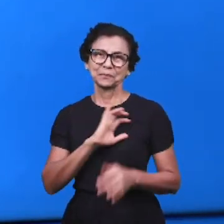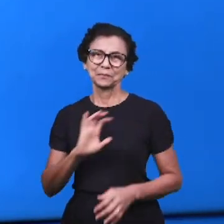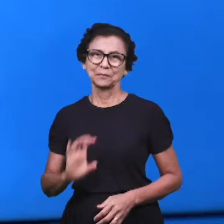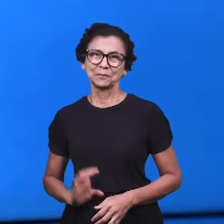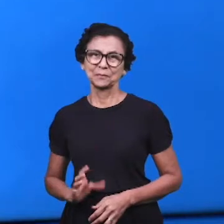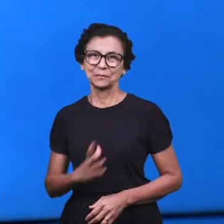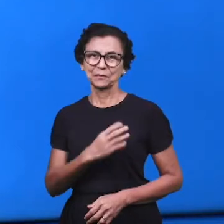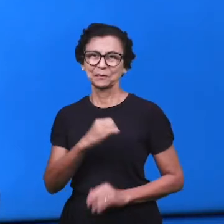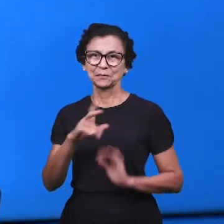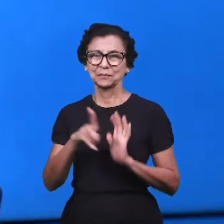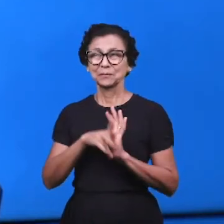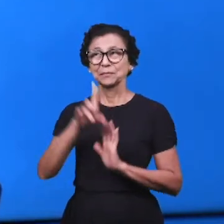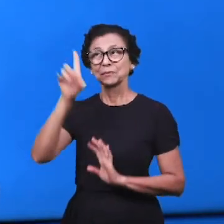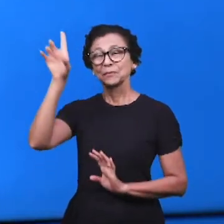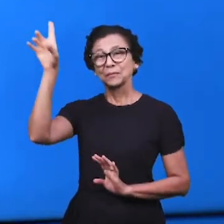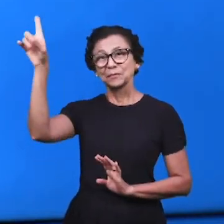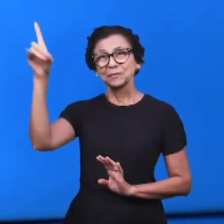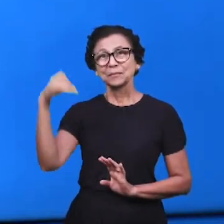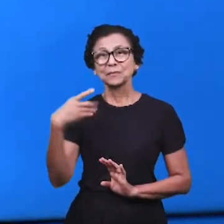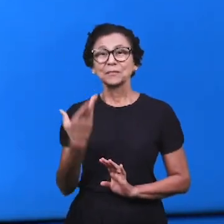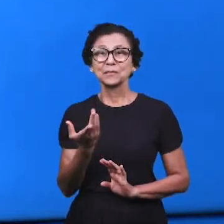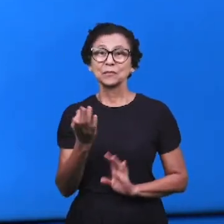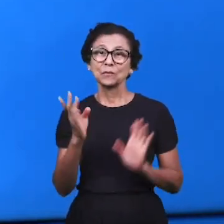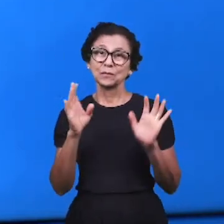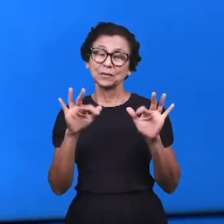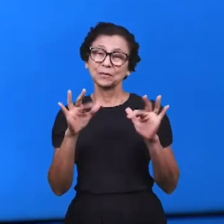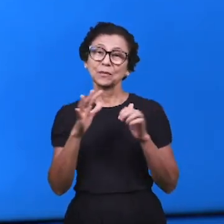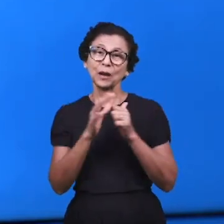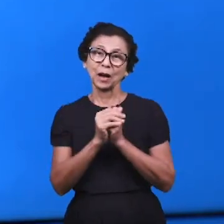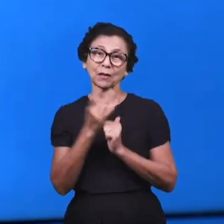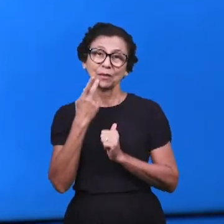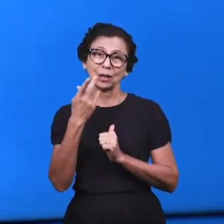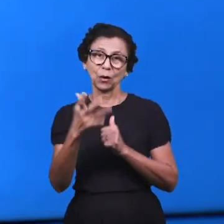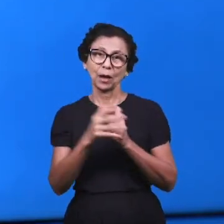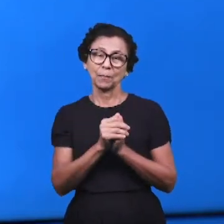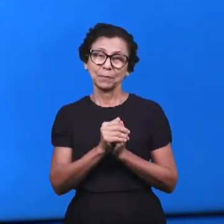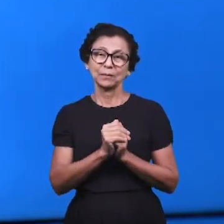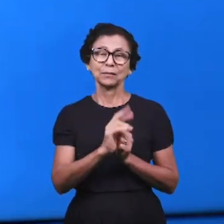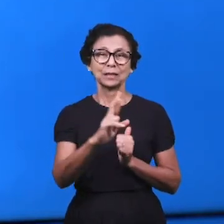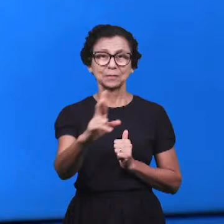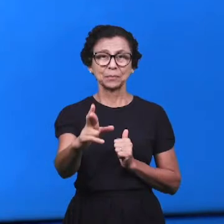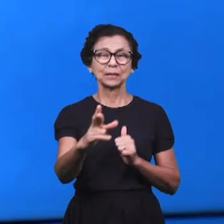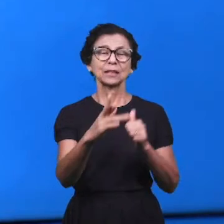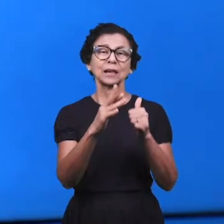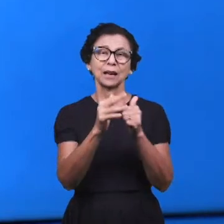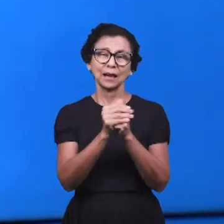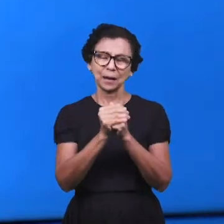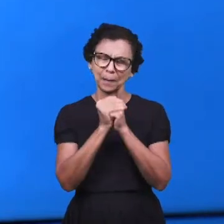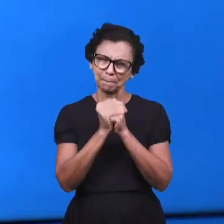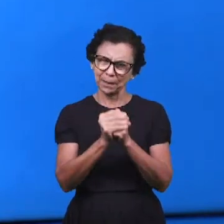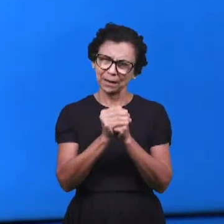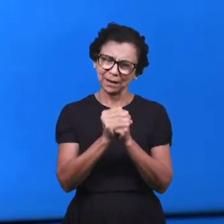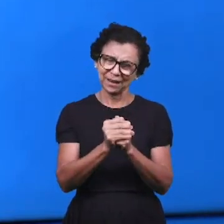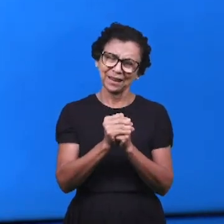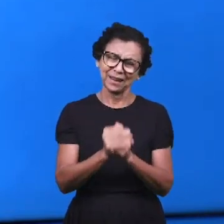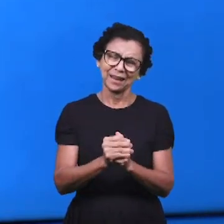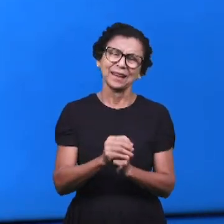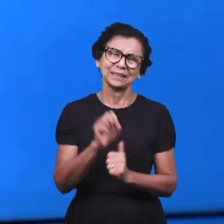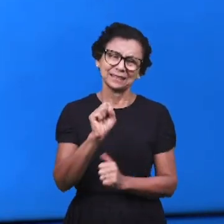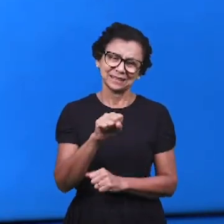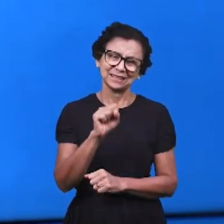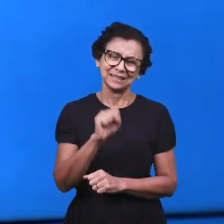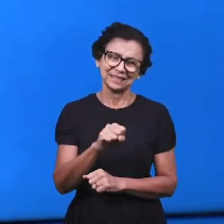o Filho de Deus. E como você terminou dizendo amém, então eu vou responder amém para confirmar a sua